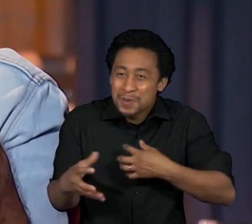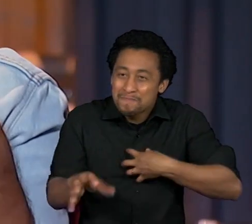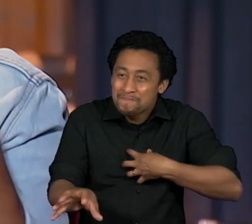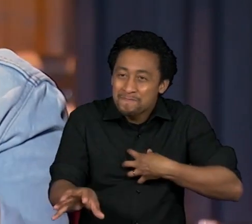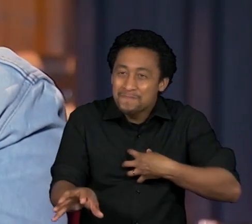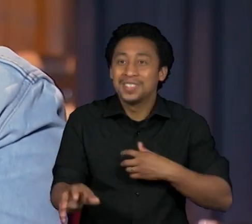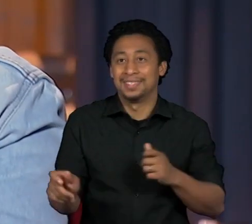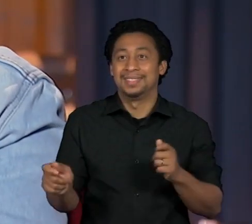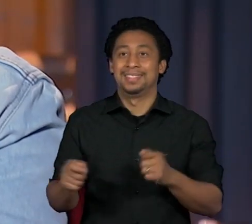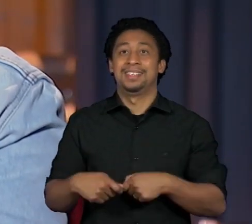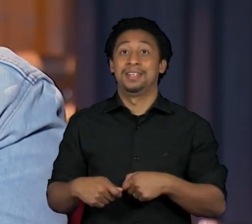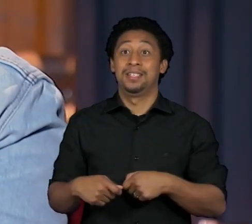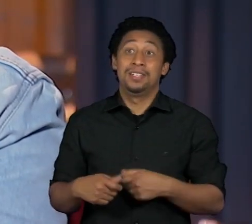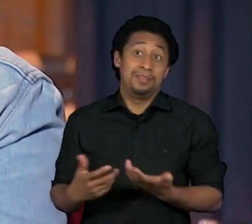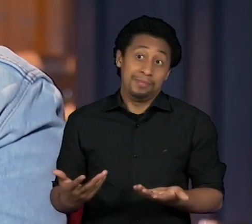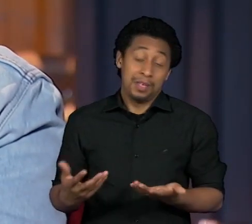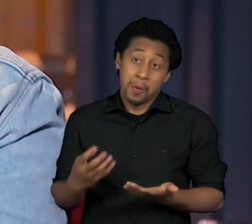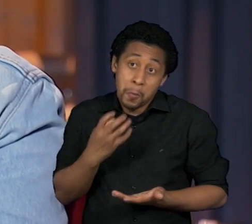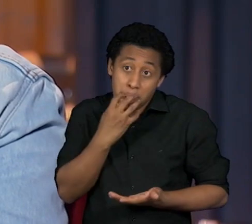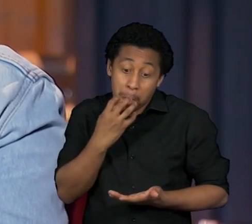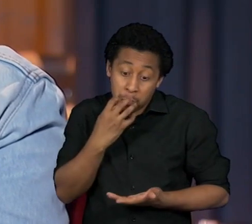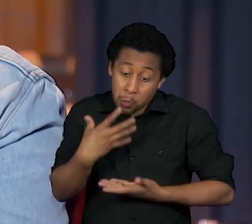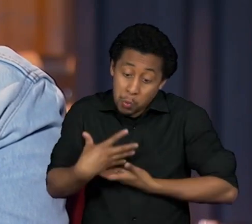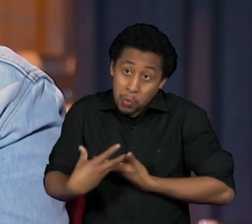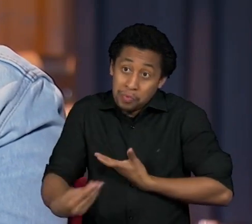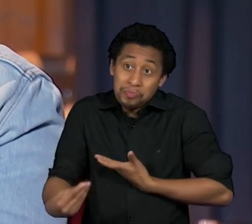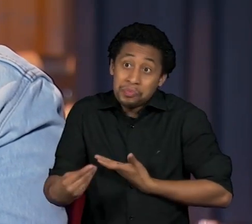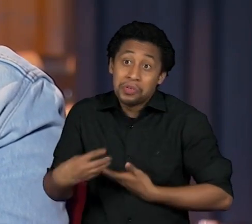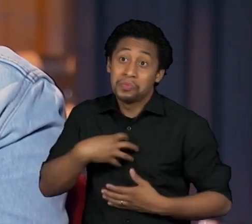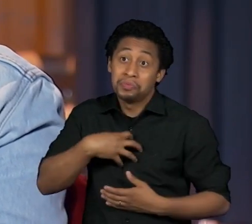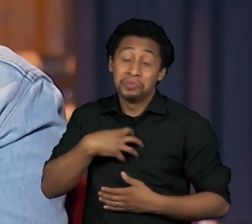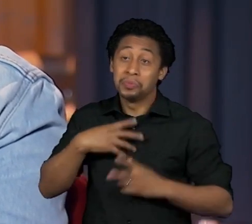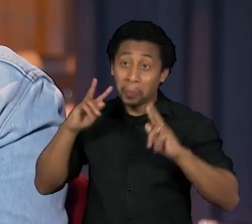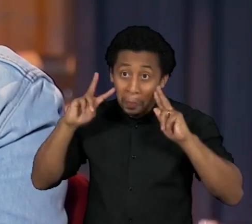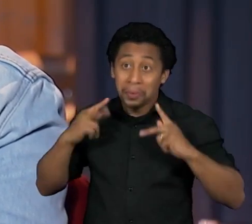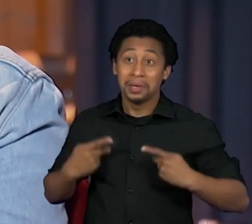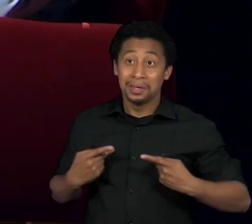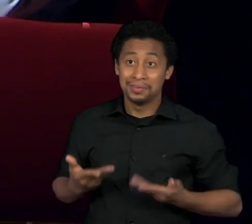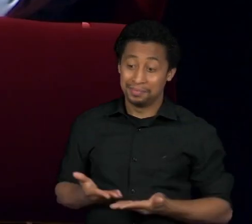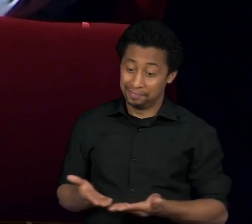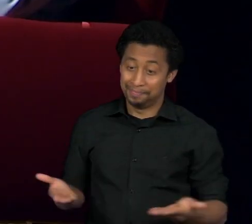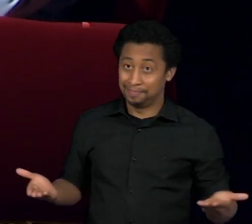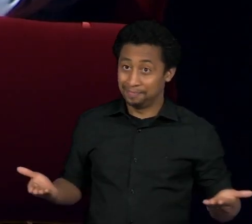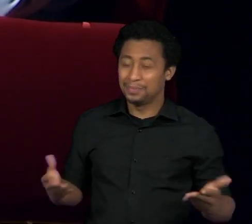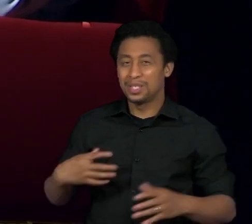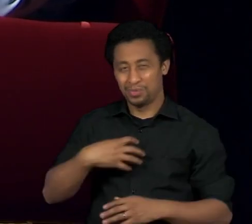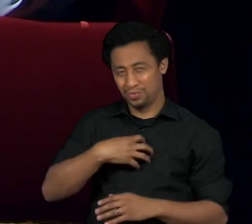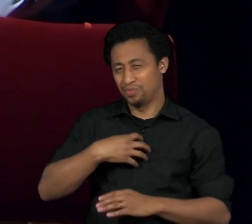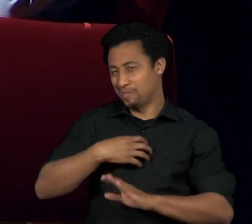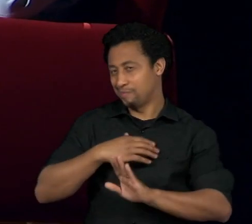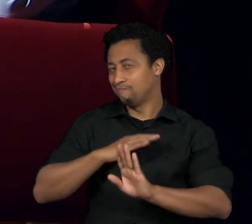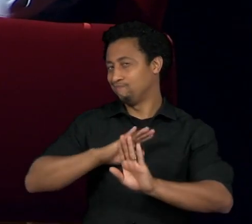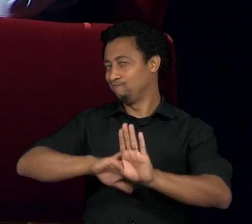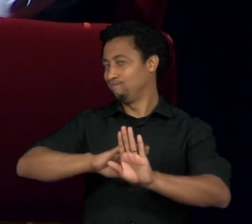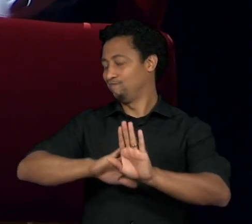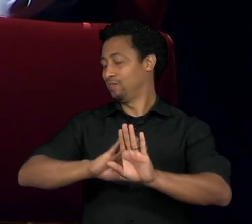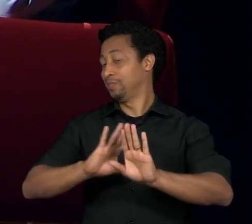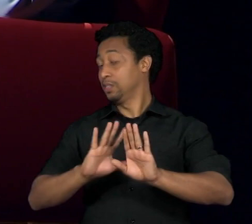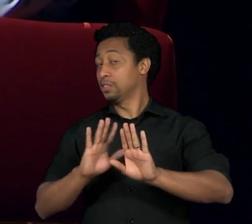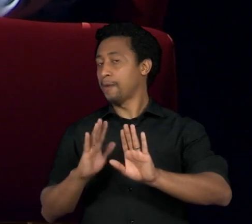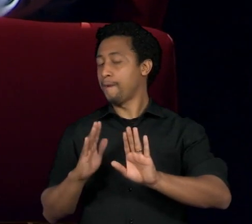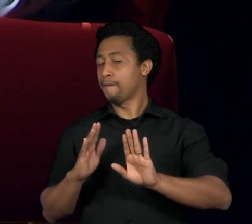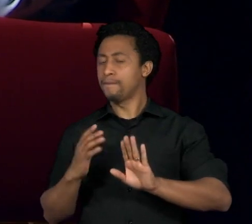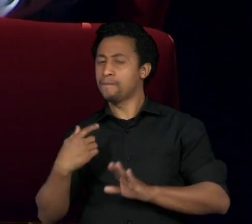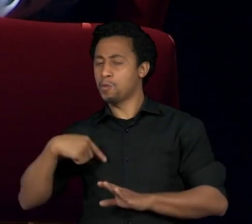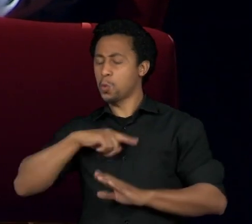humana, são feitos à nossa semelhança. Né? Então, esse viés é um viés que se autofavorece, mas